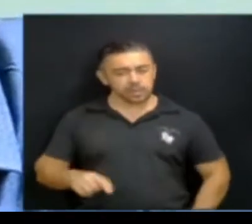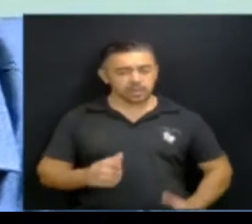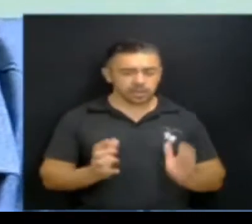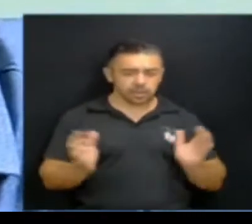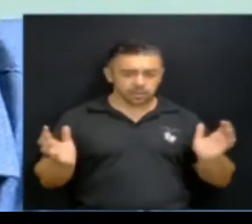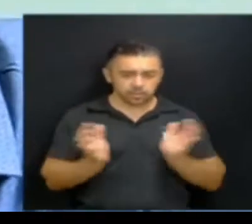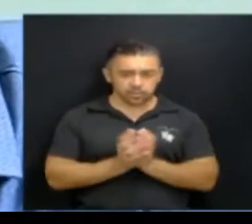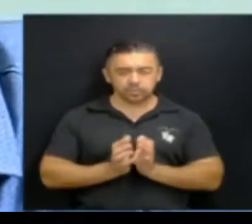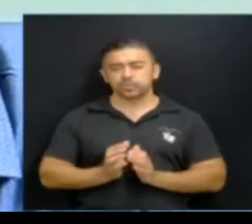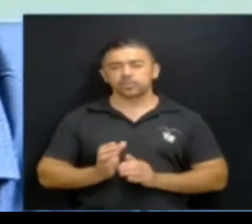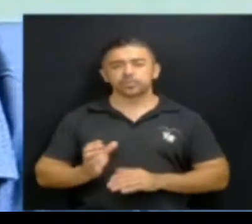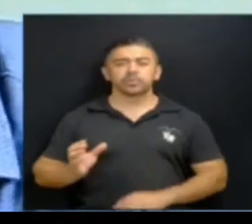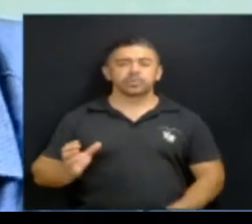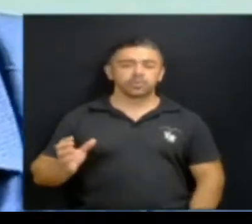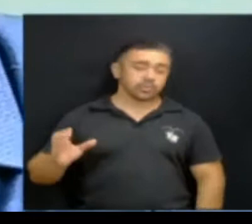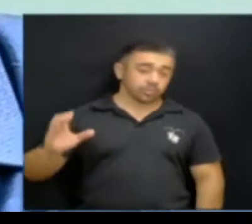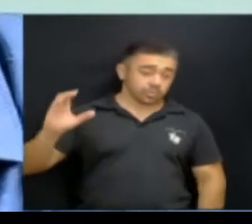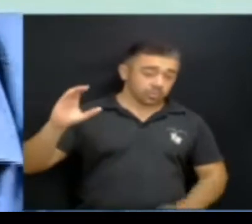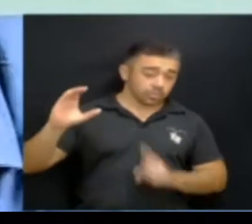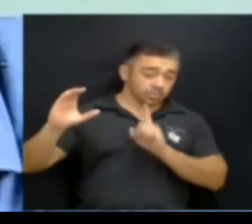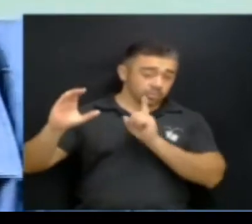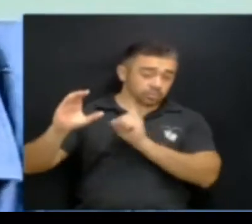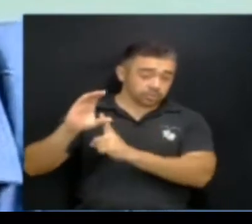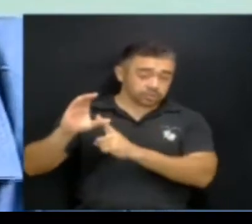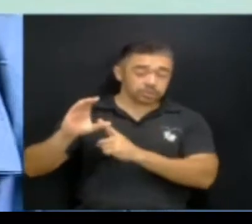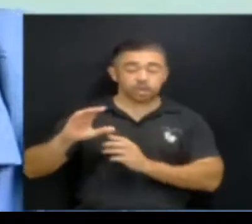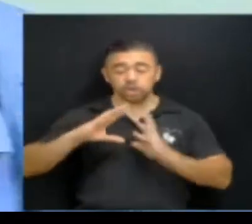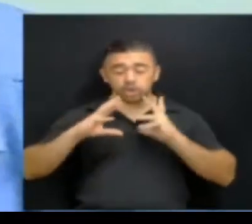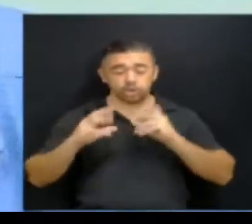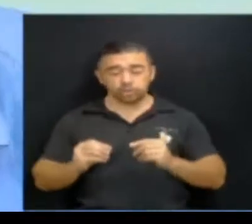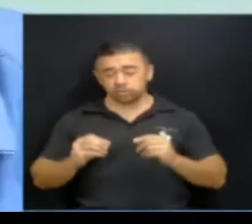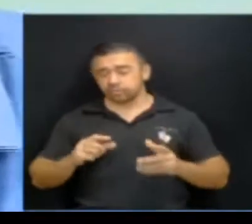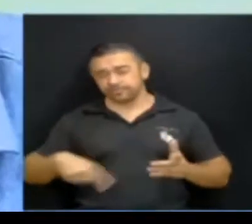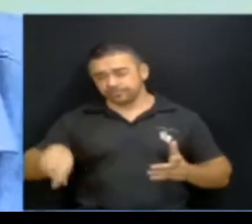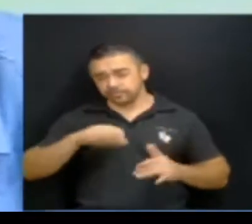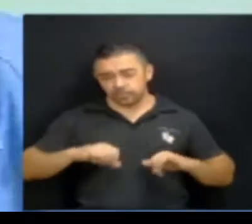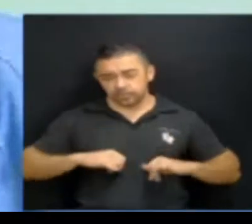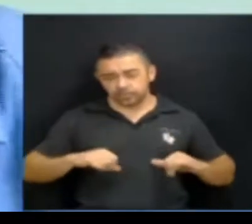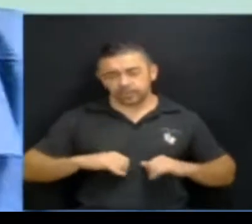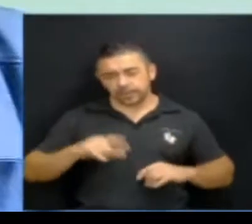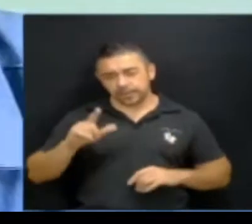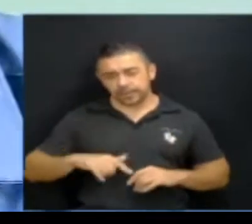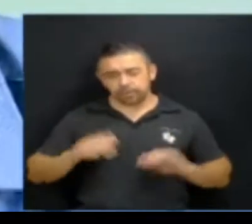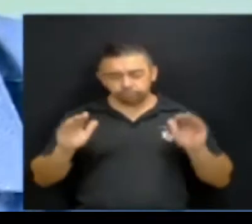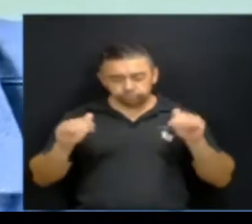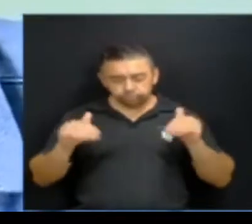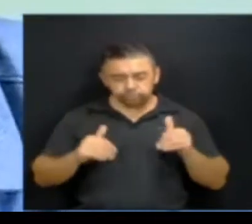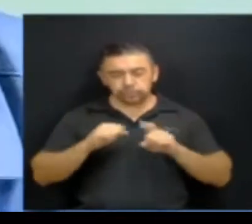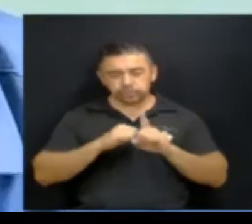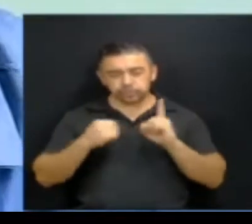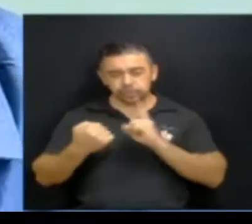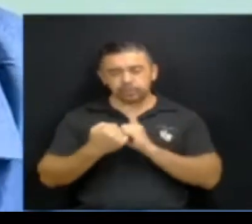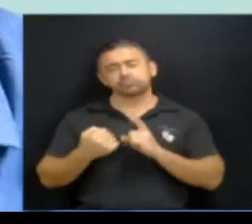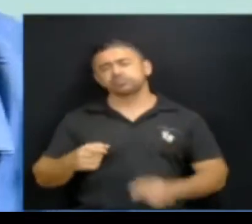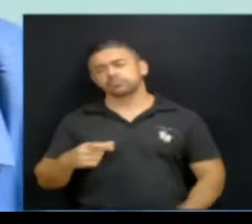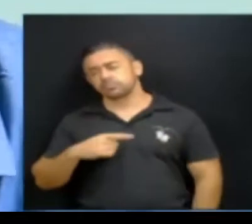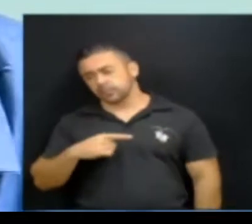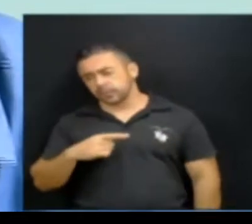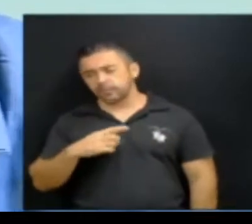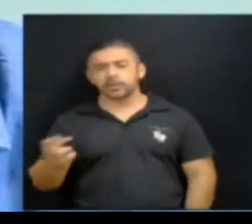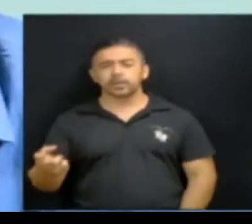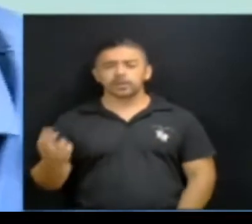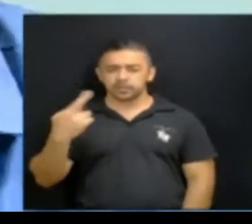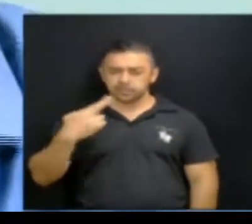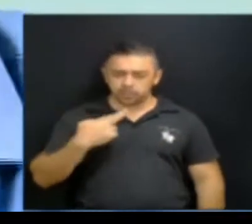comunista. E vai pôr todo mundo de joelho. Projeto de segregação social. Claro que teve aqueles que responderam